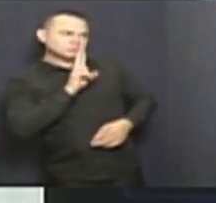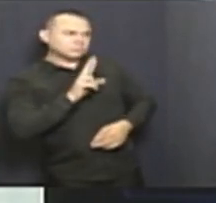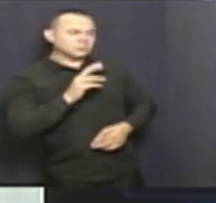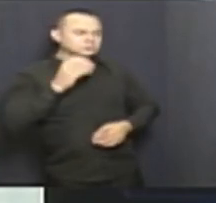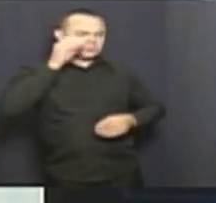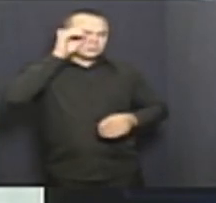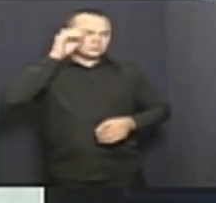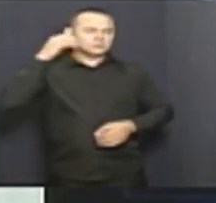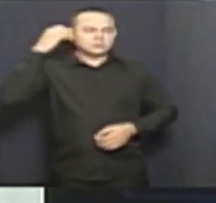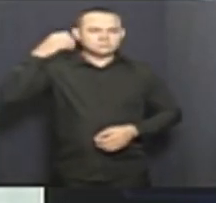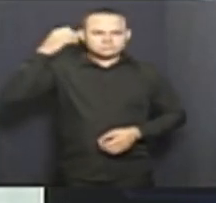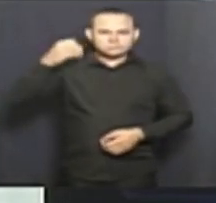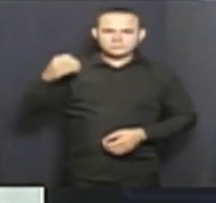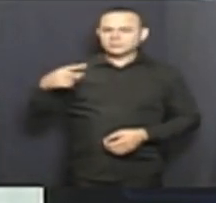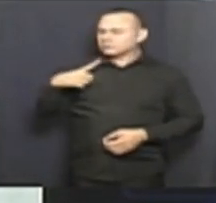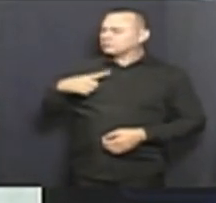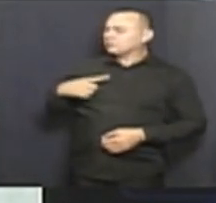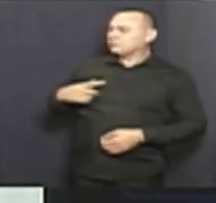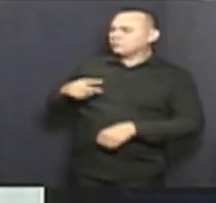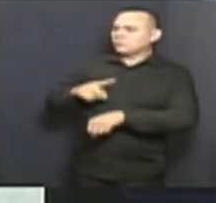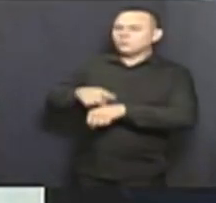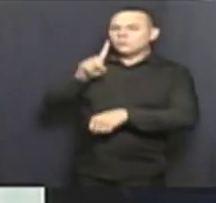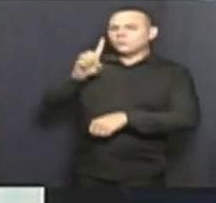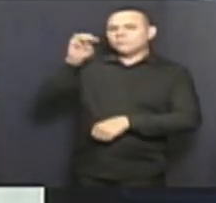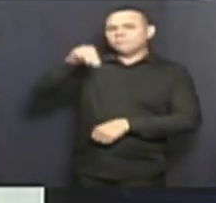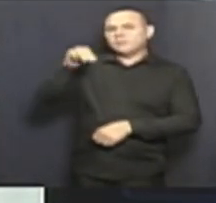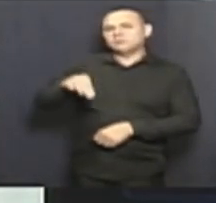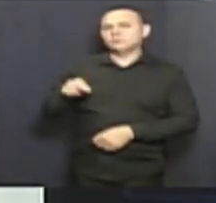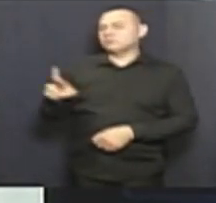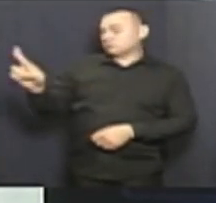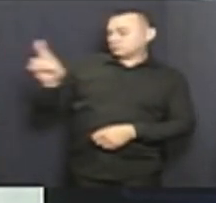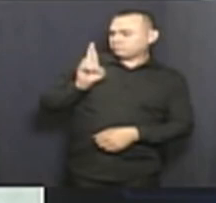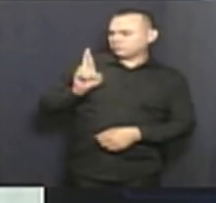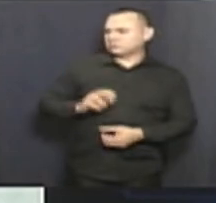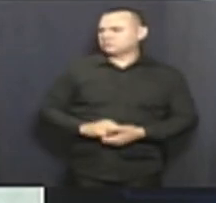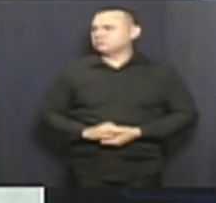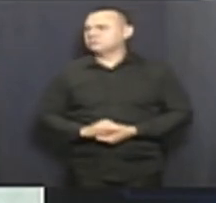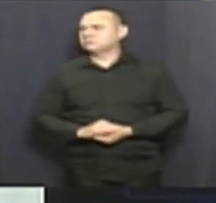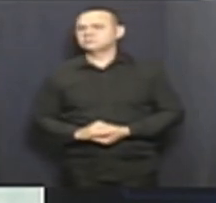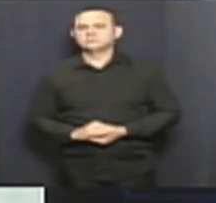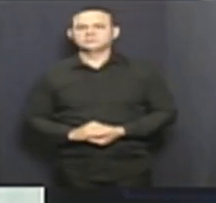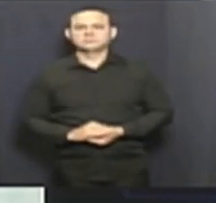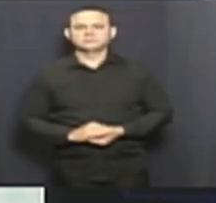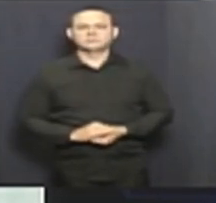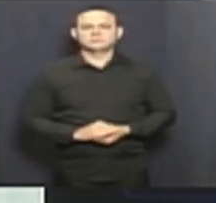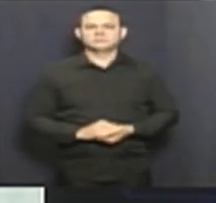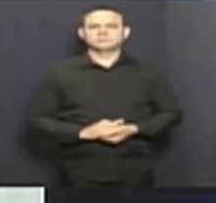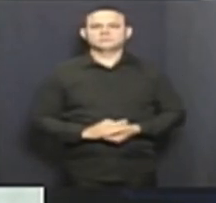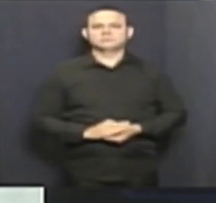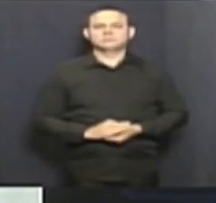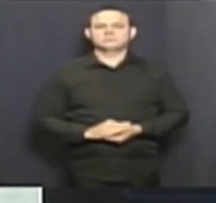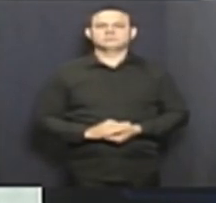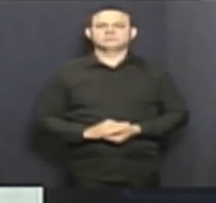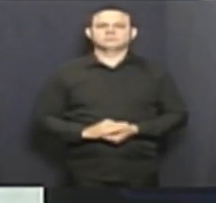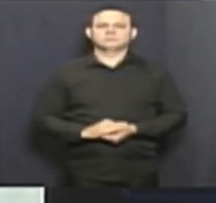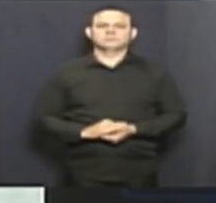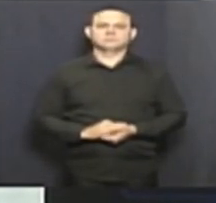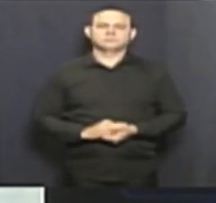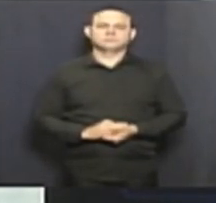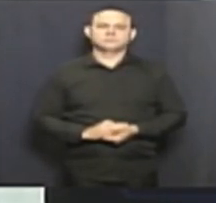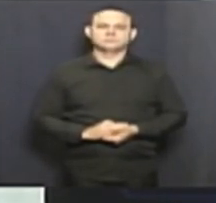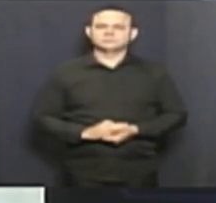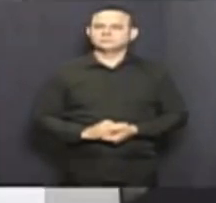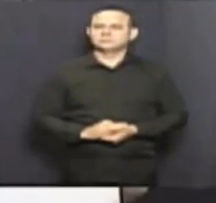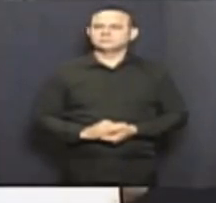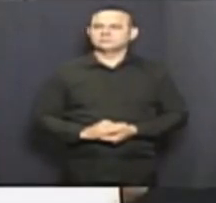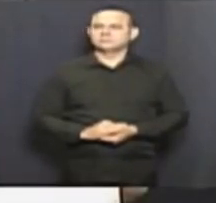azambuja então foi concedido um minuto que direito de resposta ao candidato por gentileza o